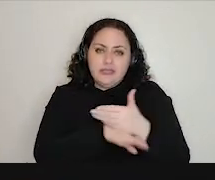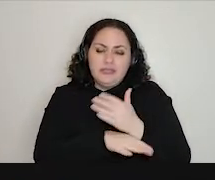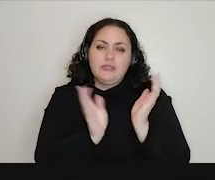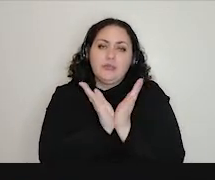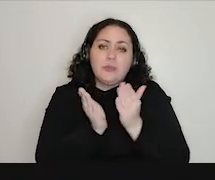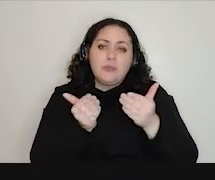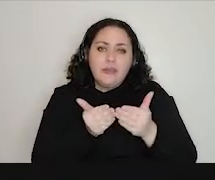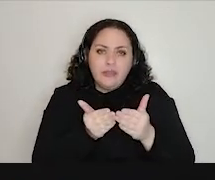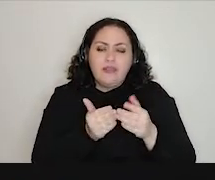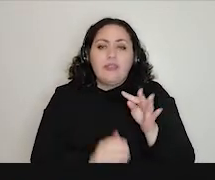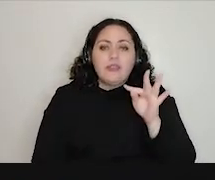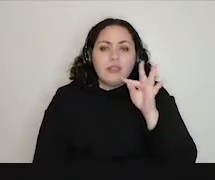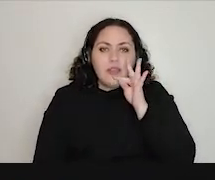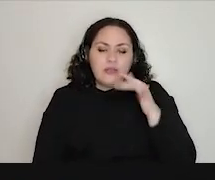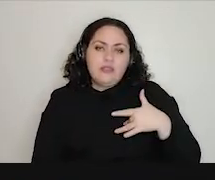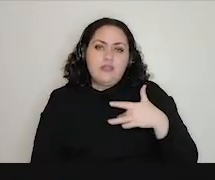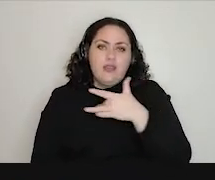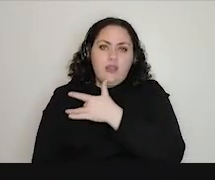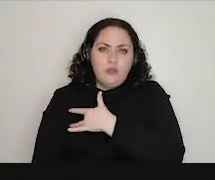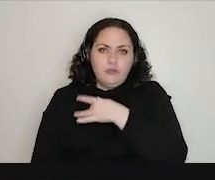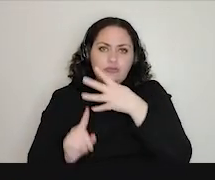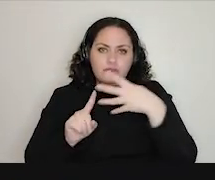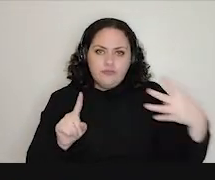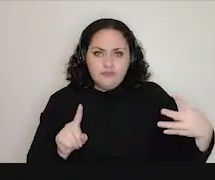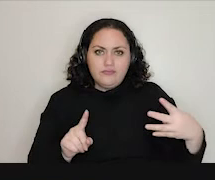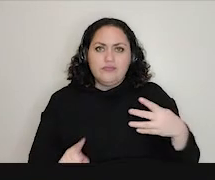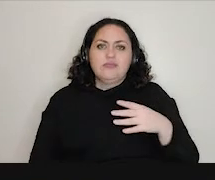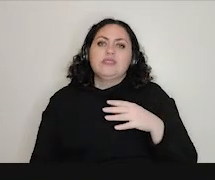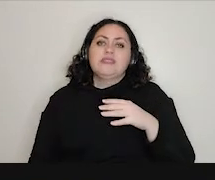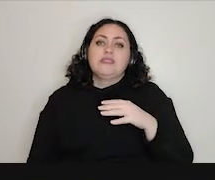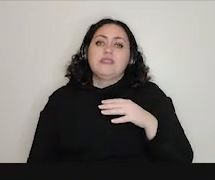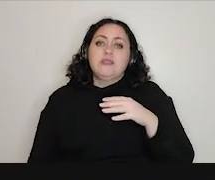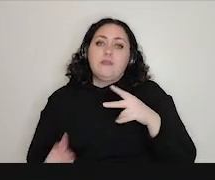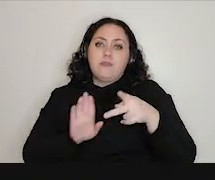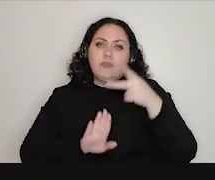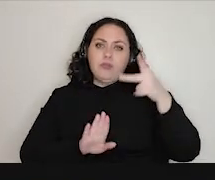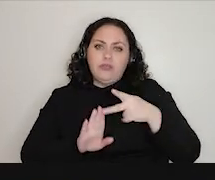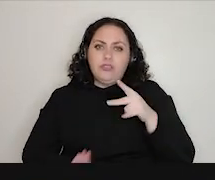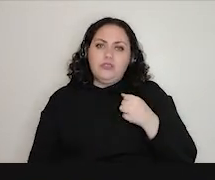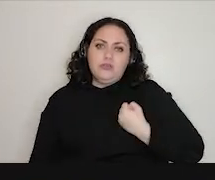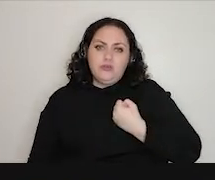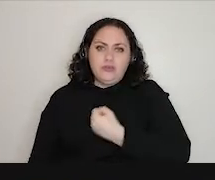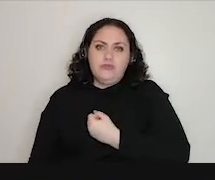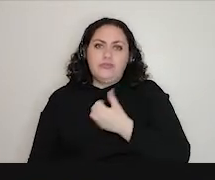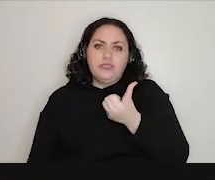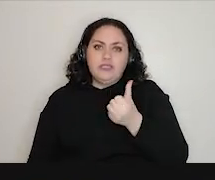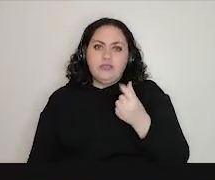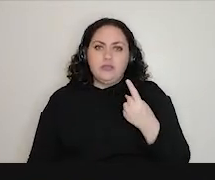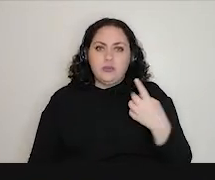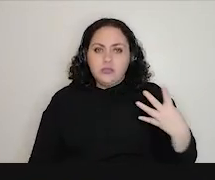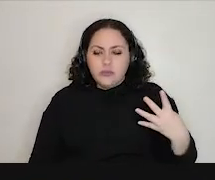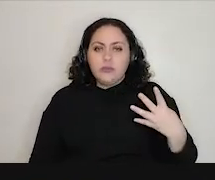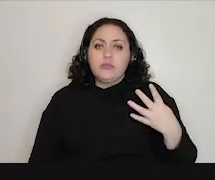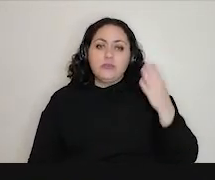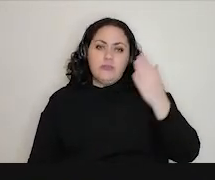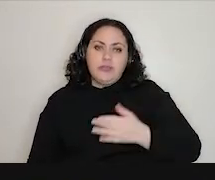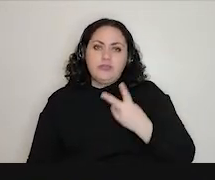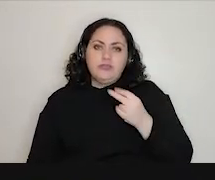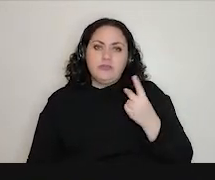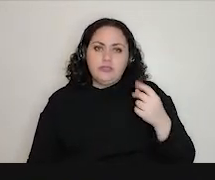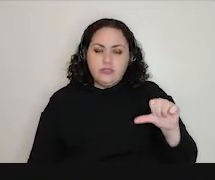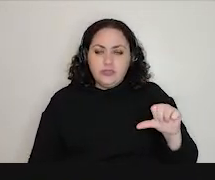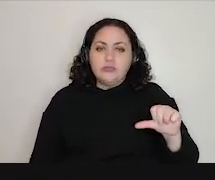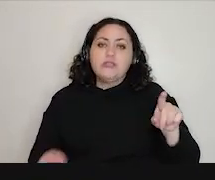da População LGBT, Portaria CES-RS, número 614 de 2019, e é integrante